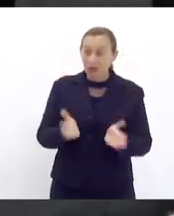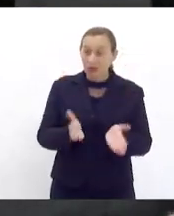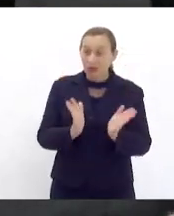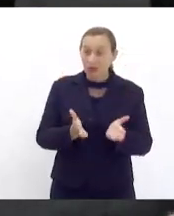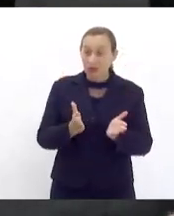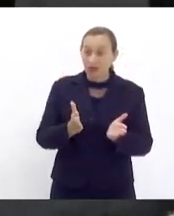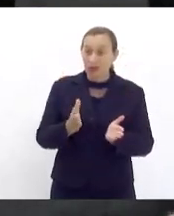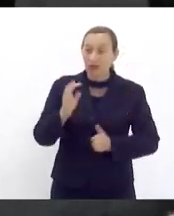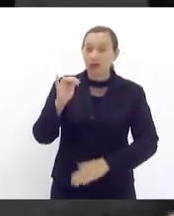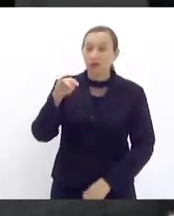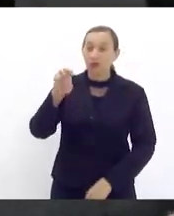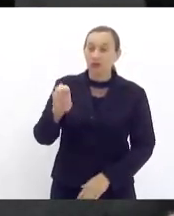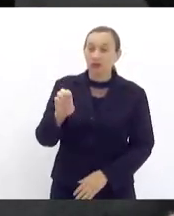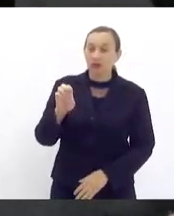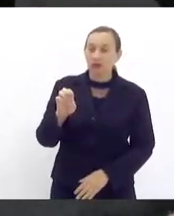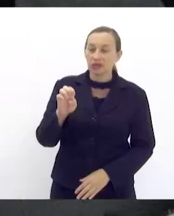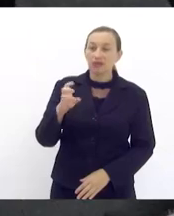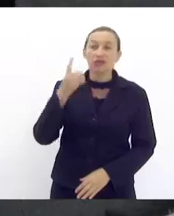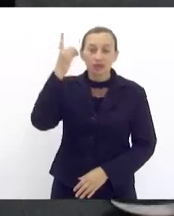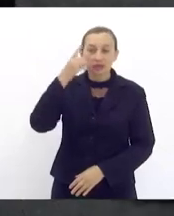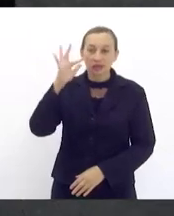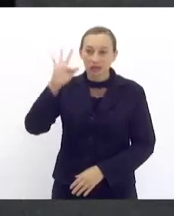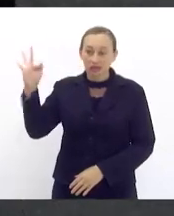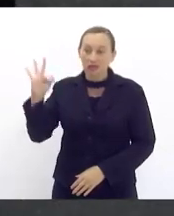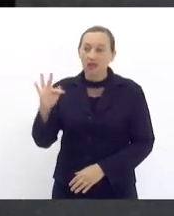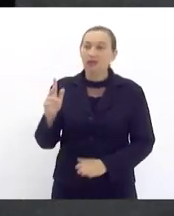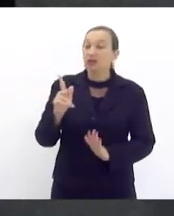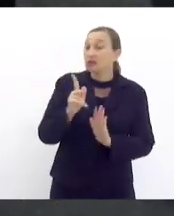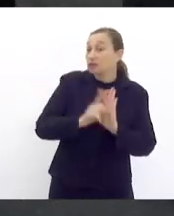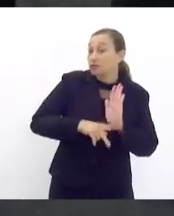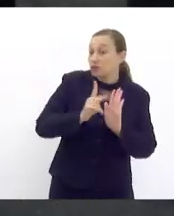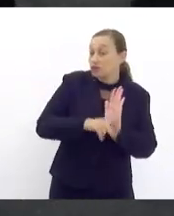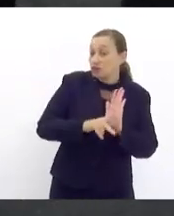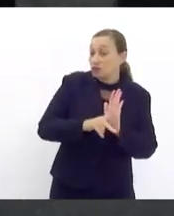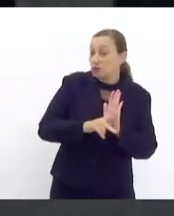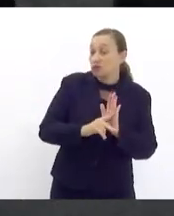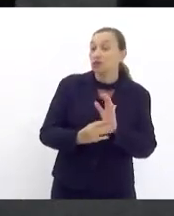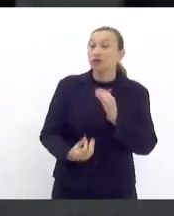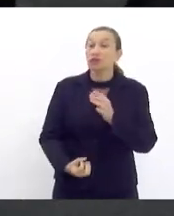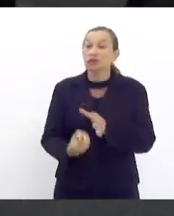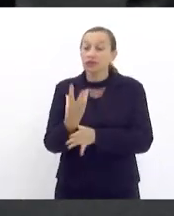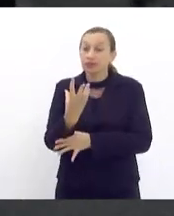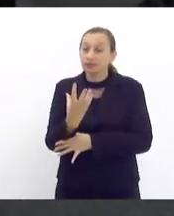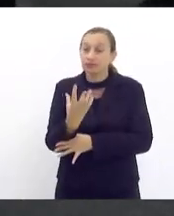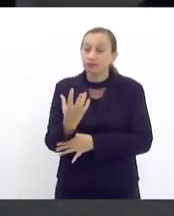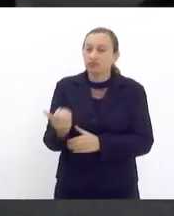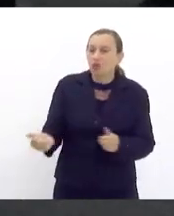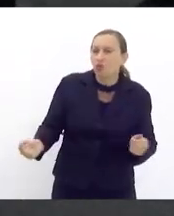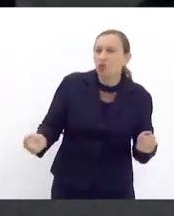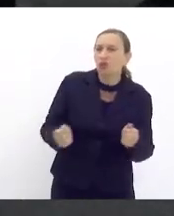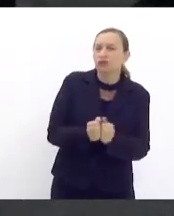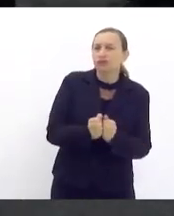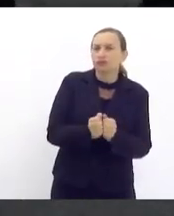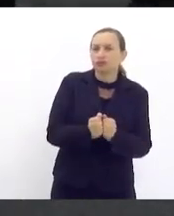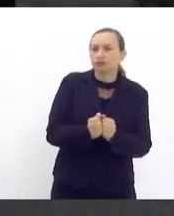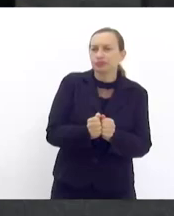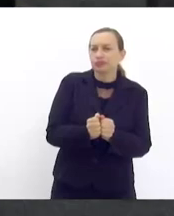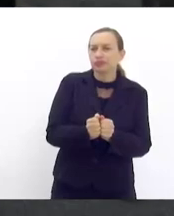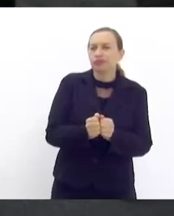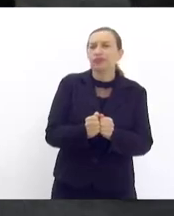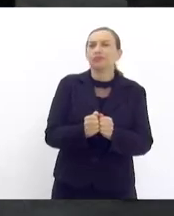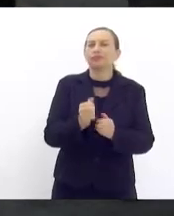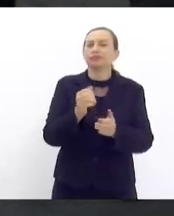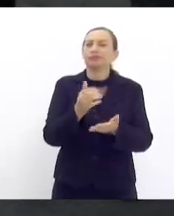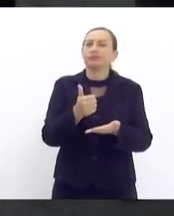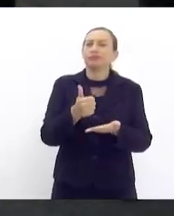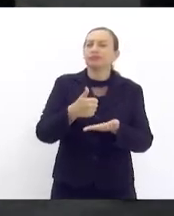suplente deputado federal fala também que esse projeto foi construído em conjunto com as e os profissionais do